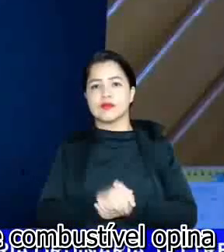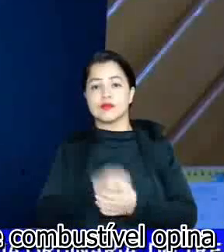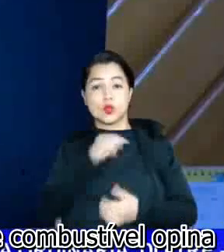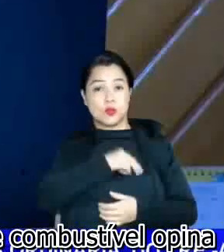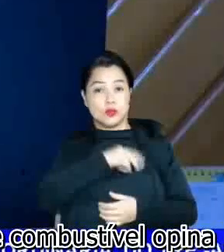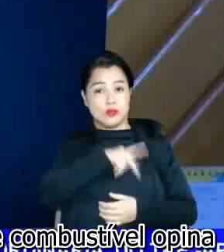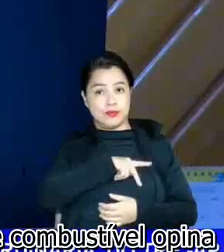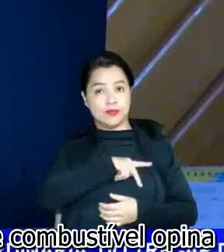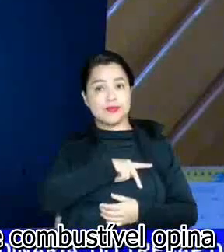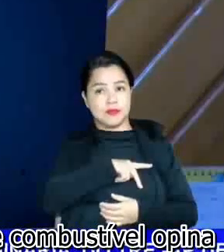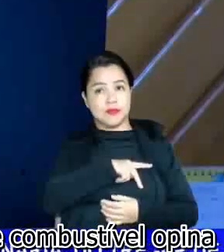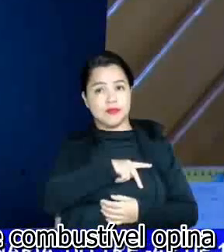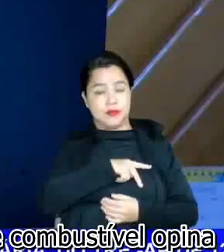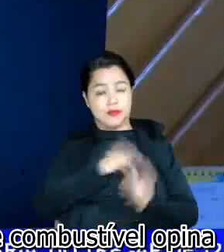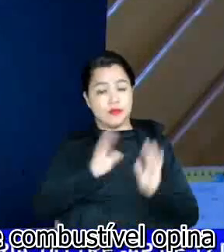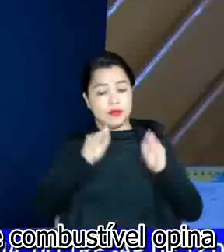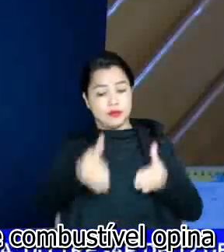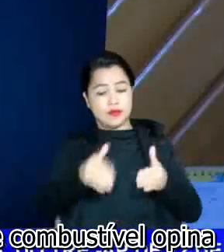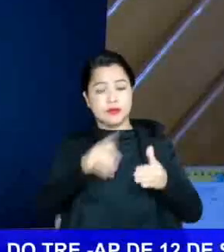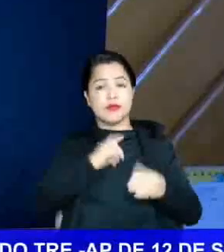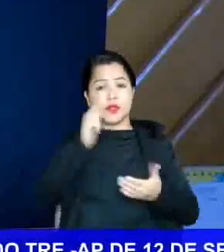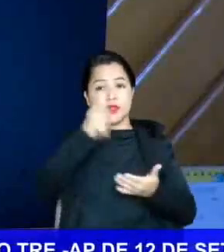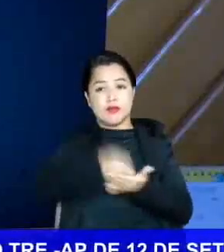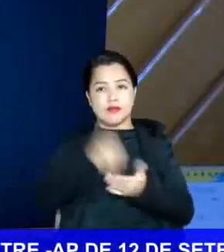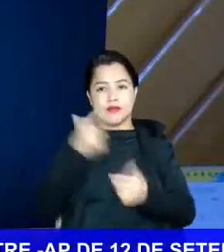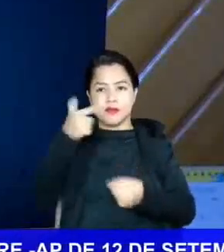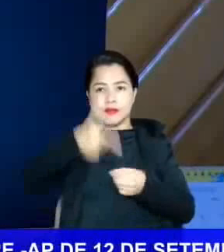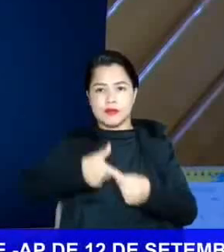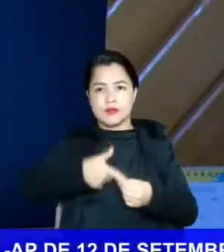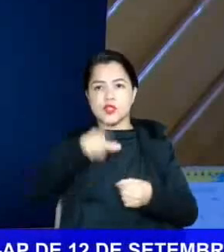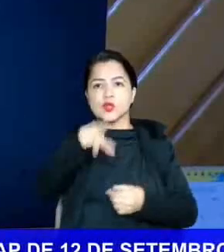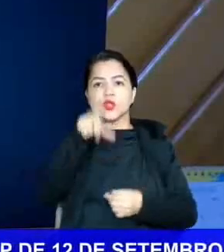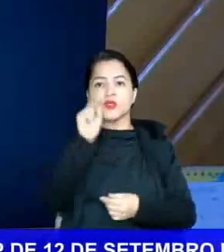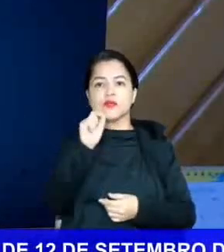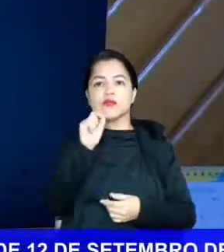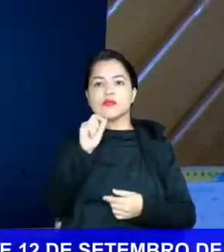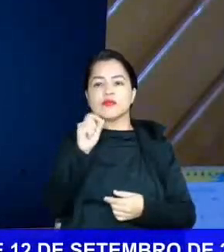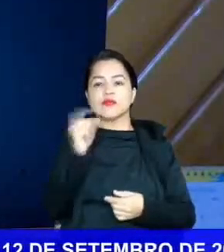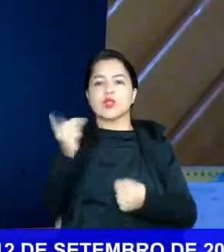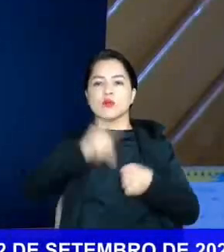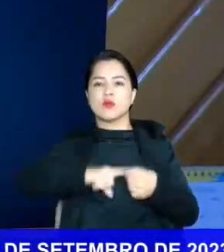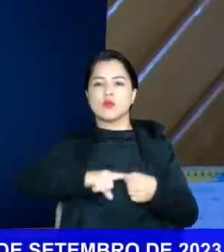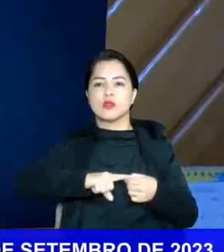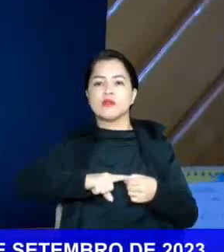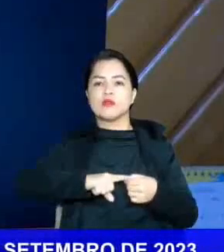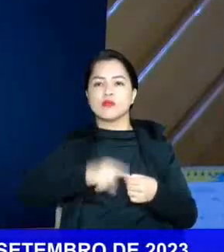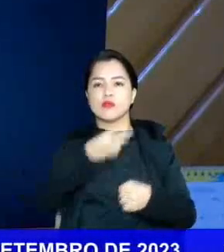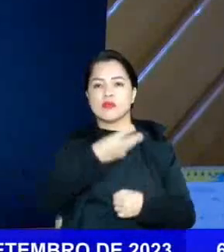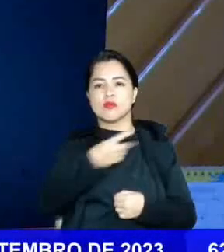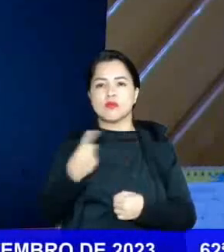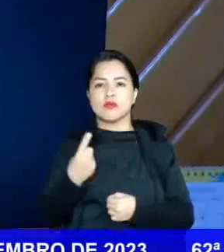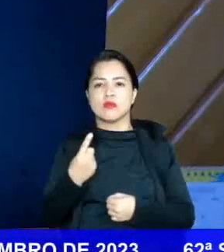Ministério Público, em relação à despesa de combustível, opina pela devolução do valor de R$